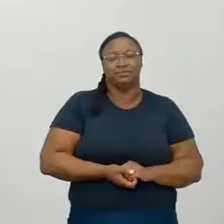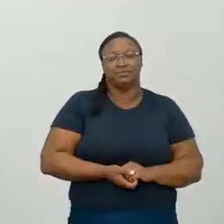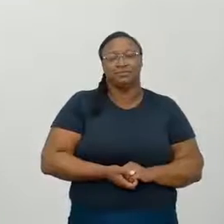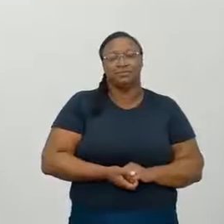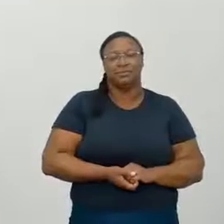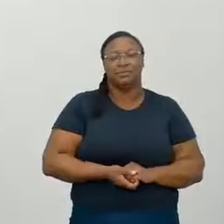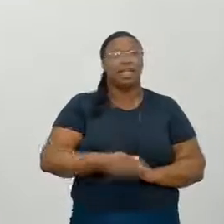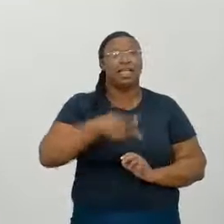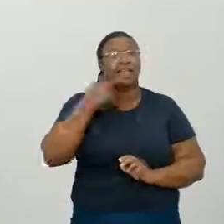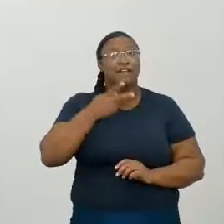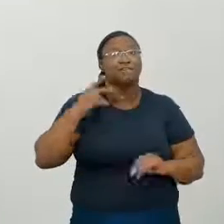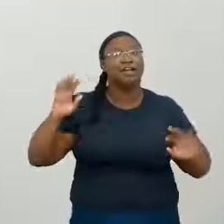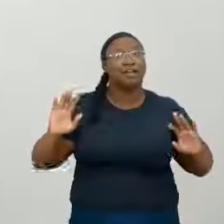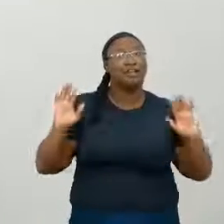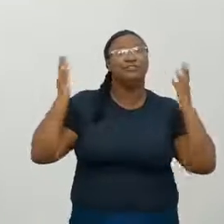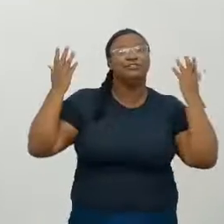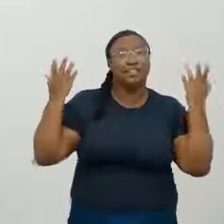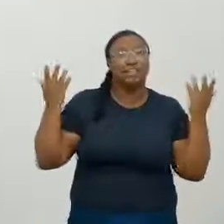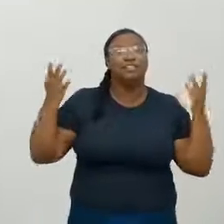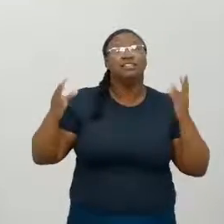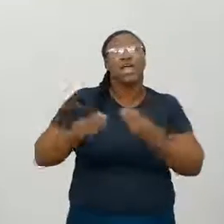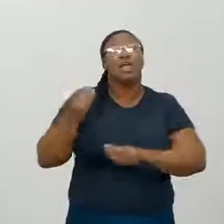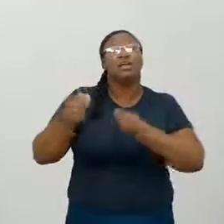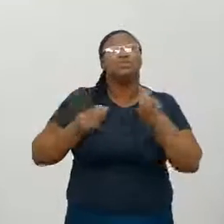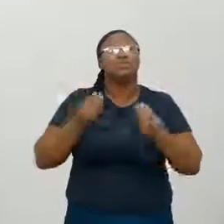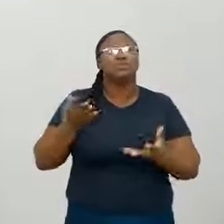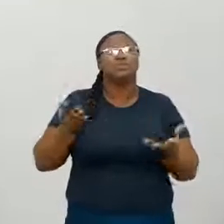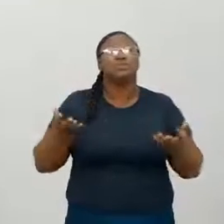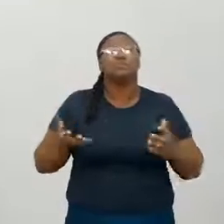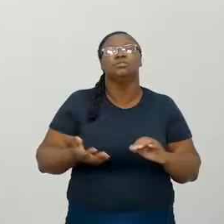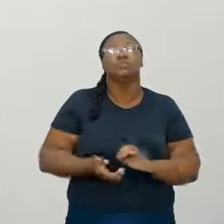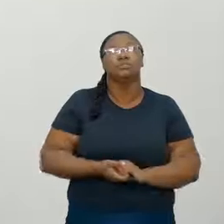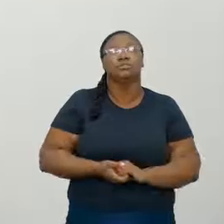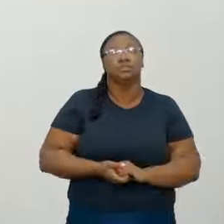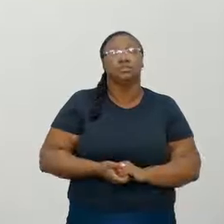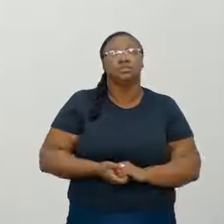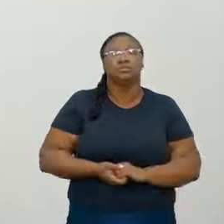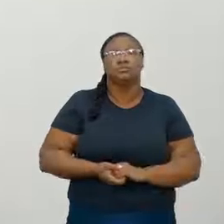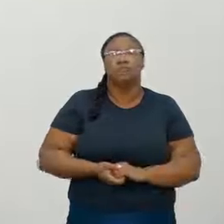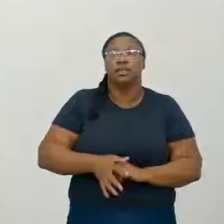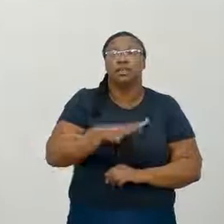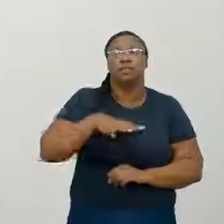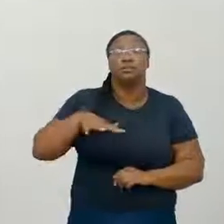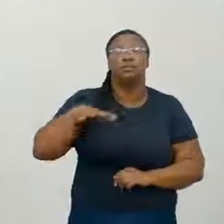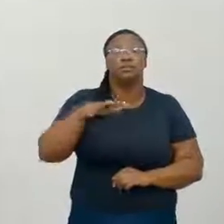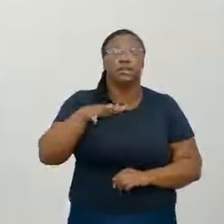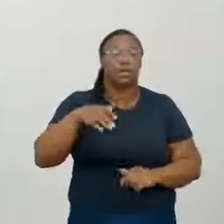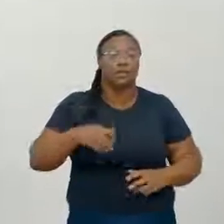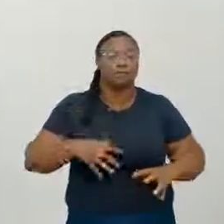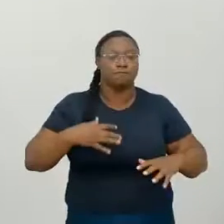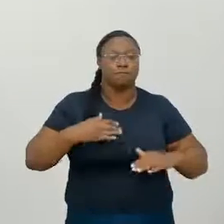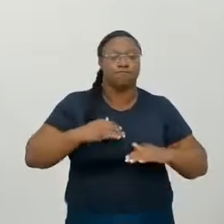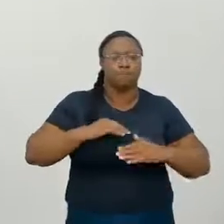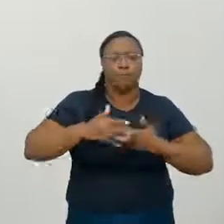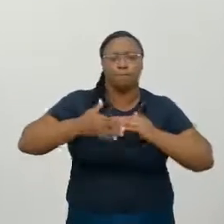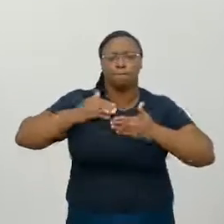sobre festas, né, e de como a gente né, como que a gente constrói a identidade, de como